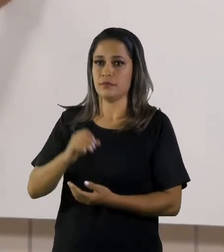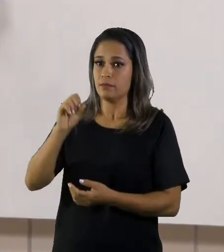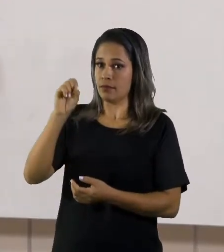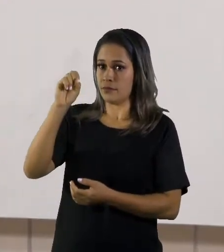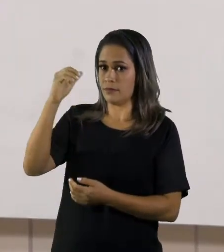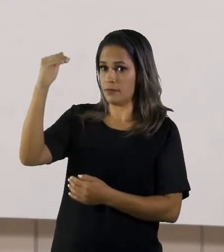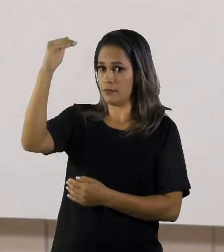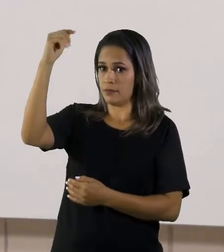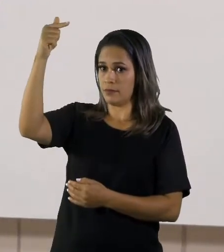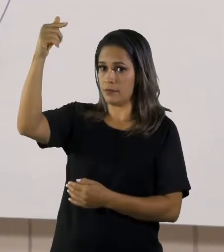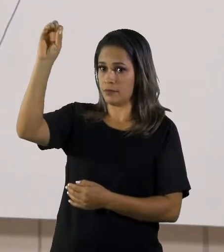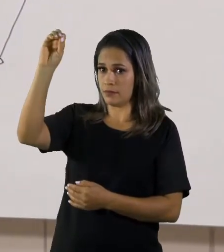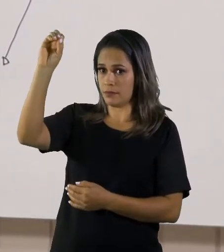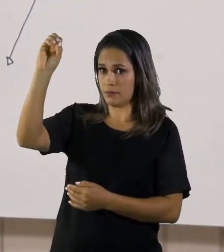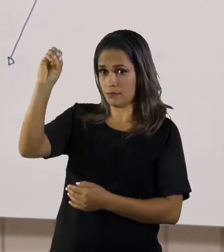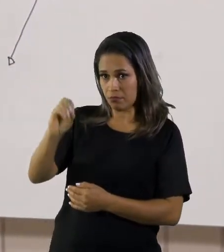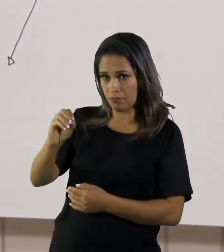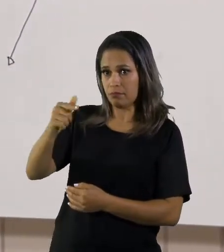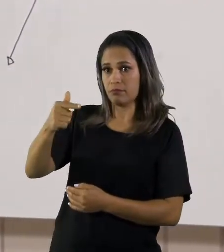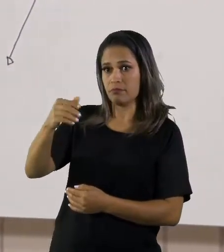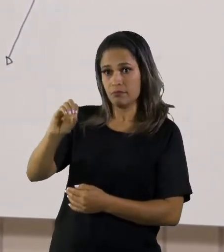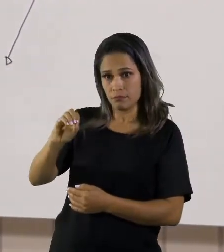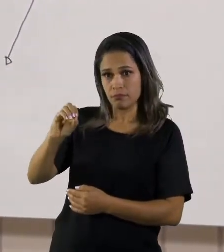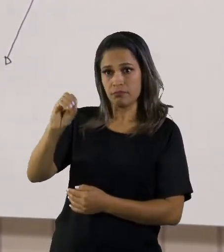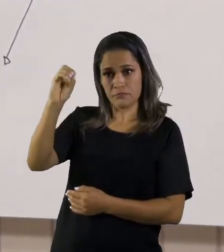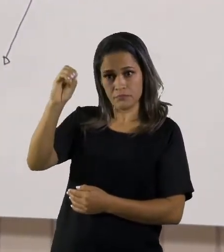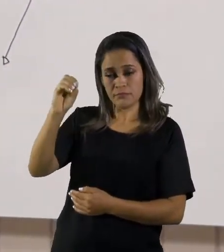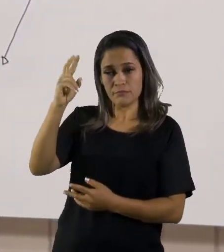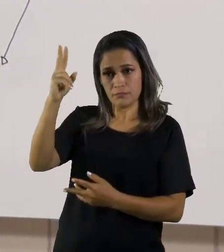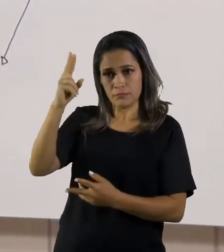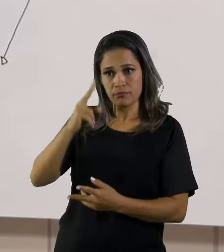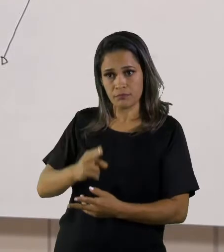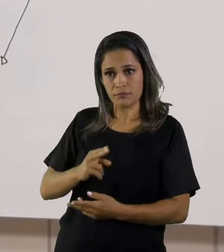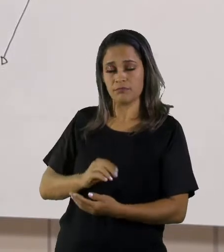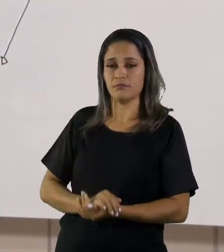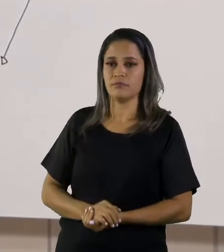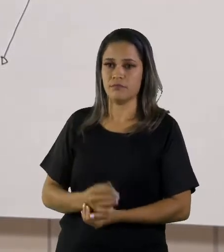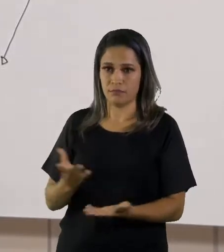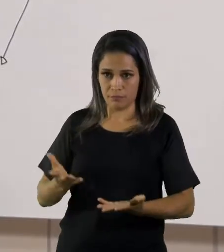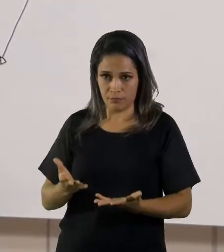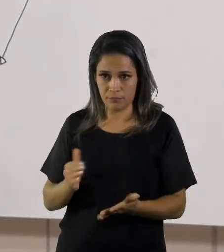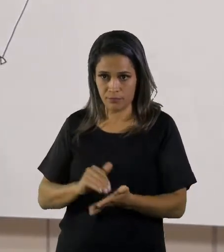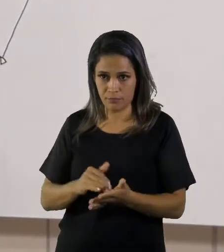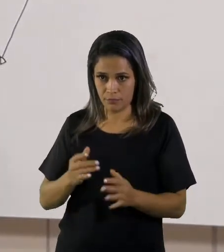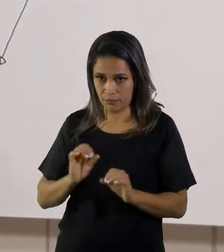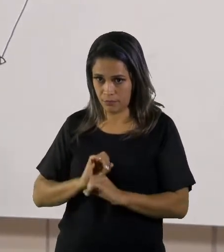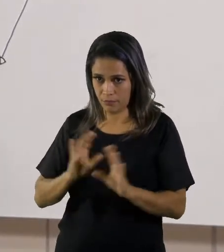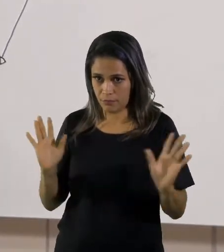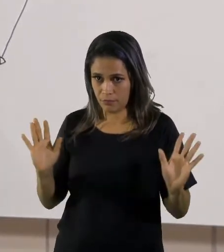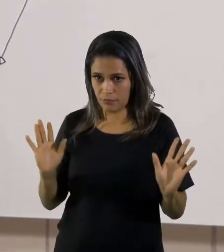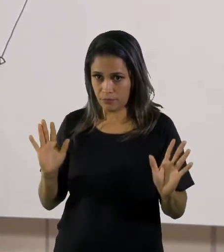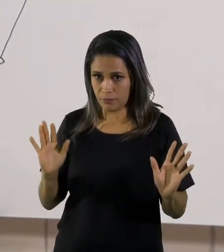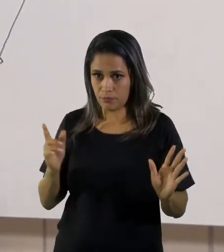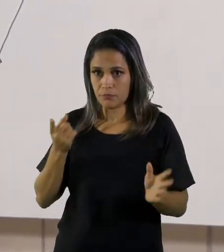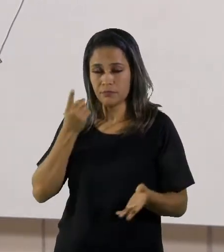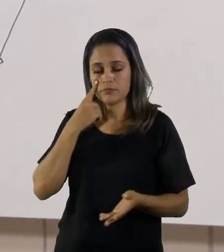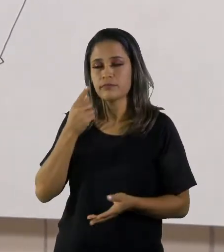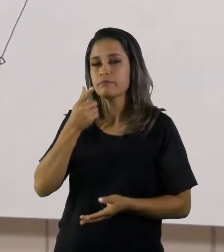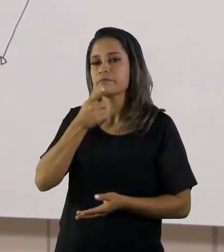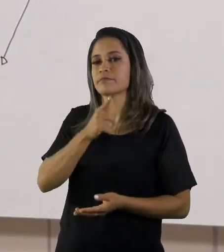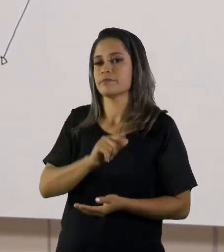70 graus, o de baixo também terá. Até aqui, tranquilo? Vamos pensar em mais